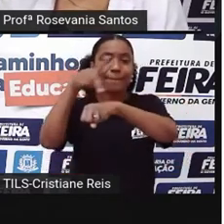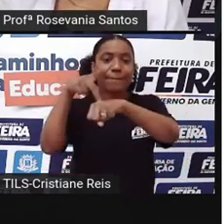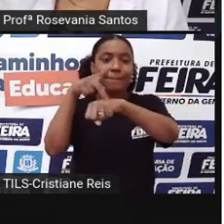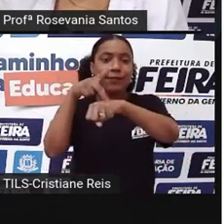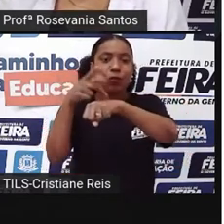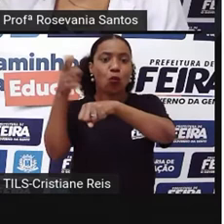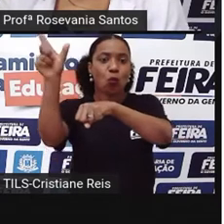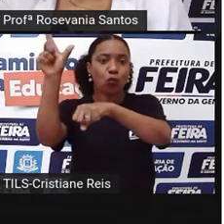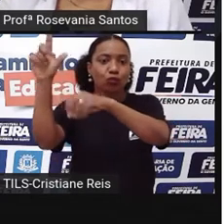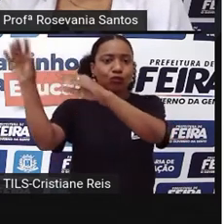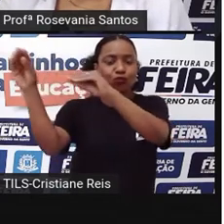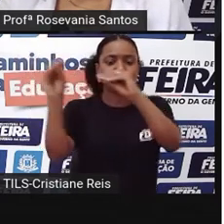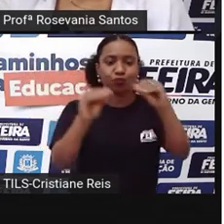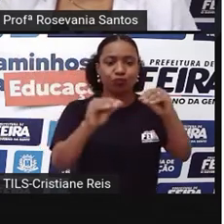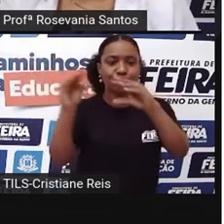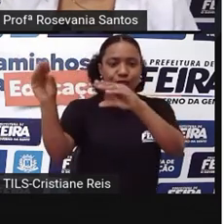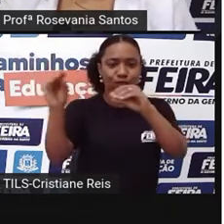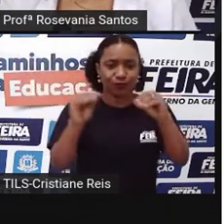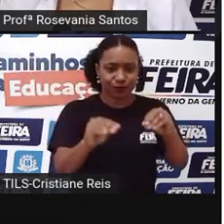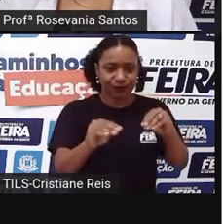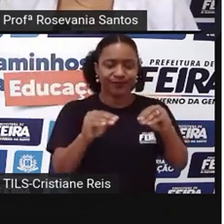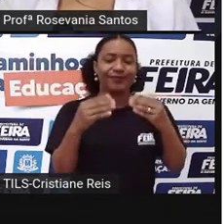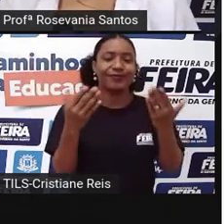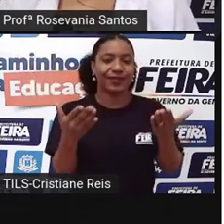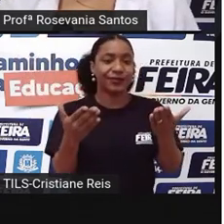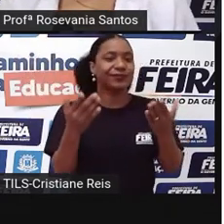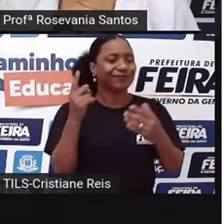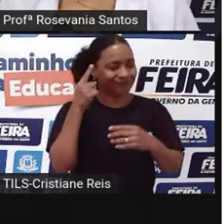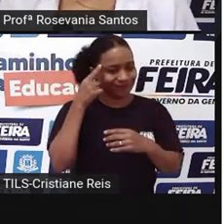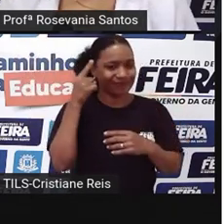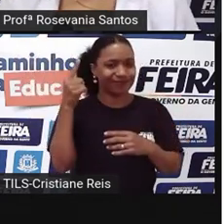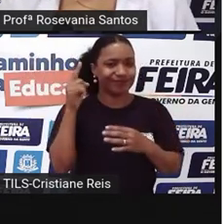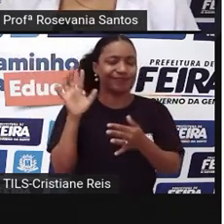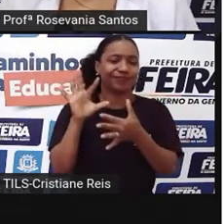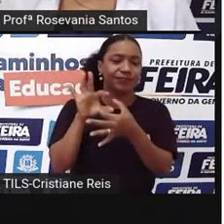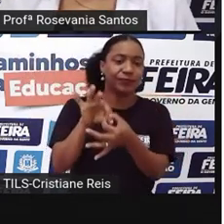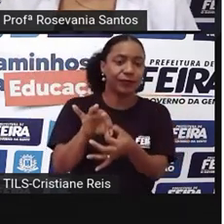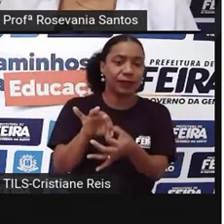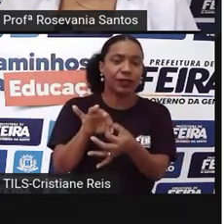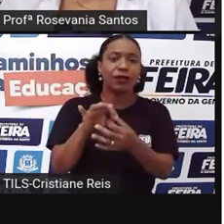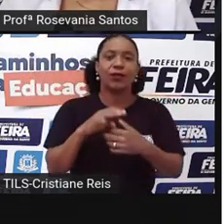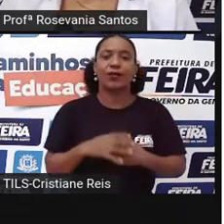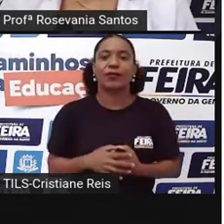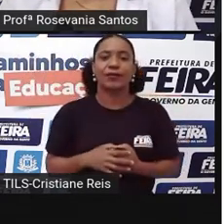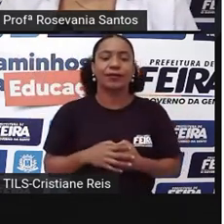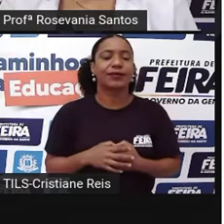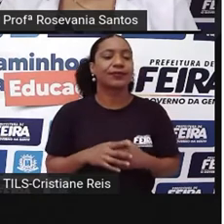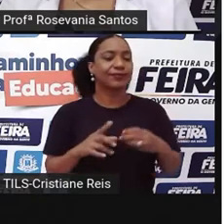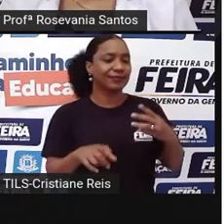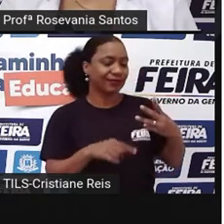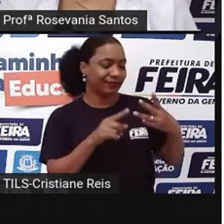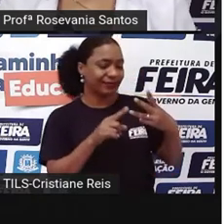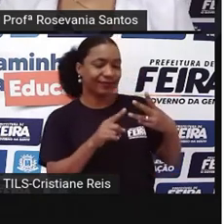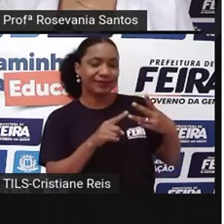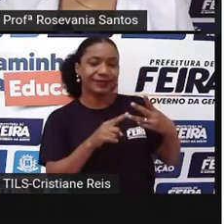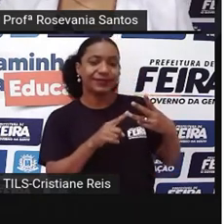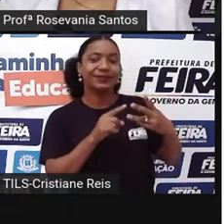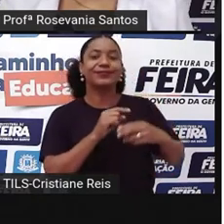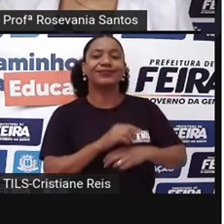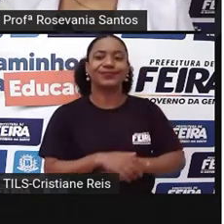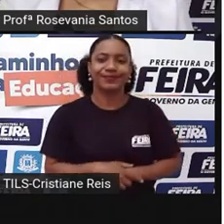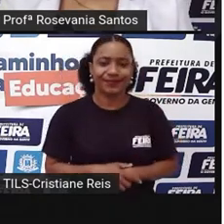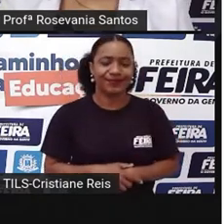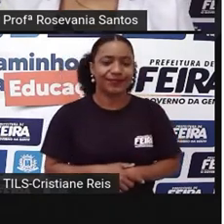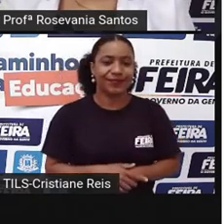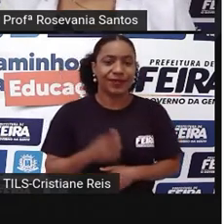Então, mas voltando, né, à história, aí houve a primeira coisa que chamou atenção aqui. Até